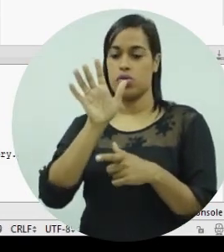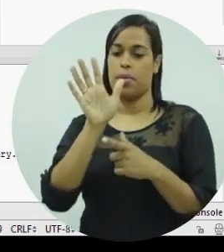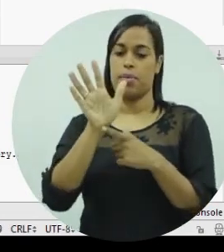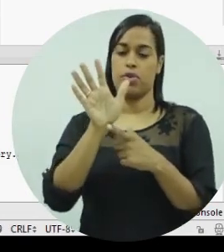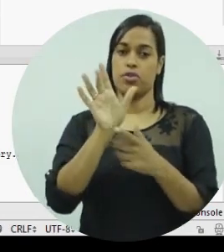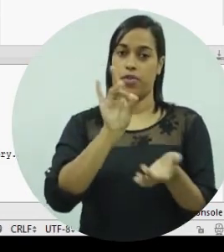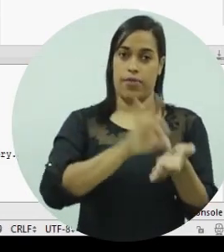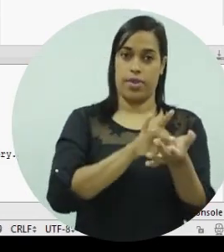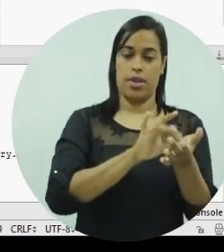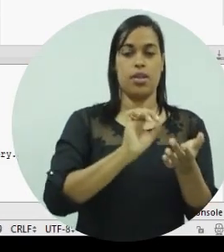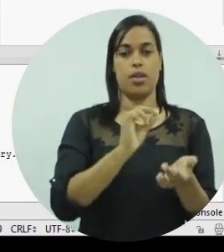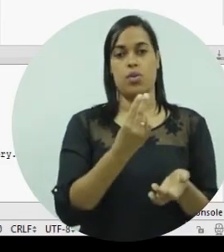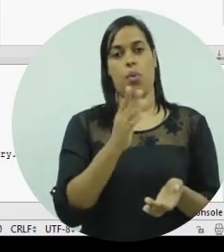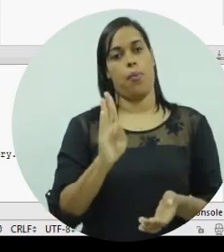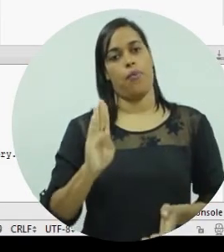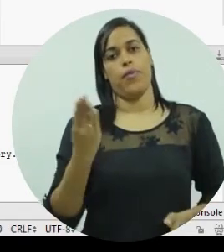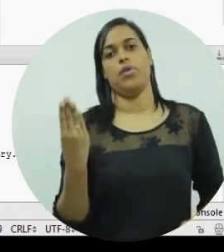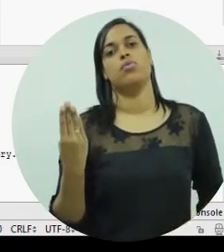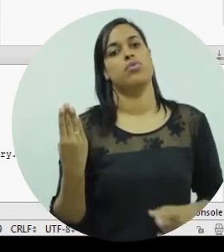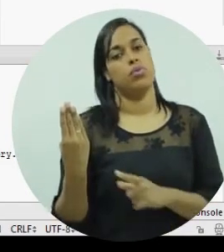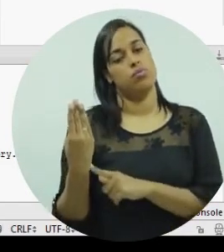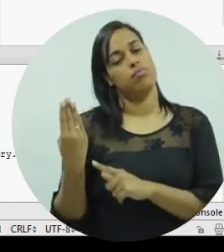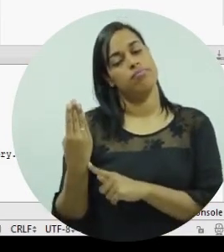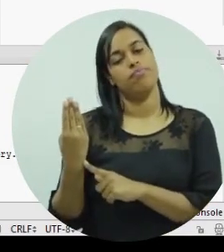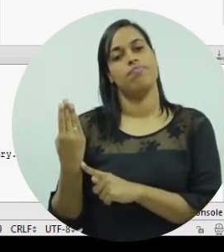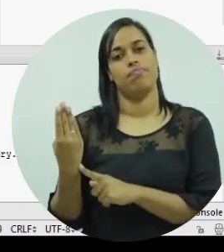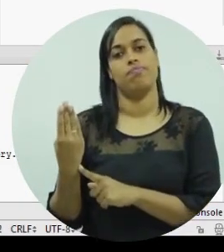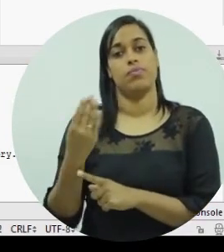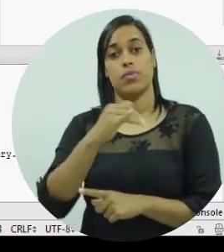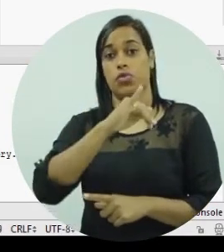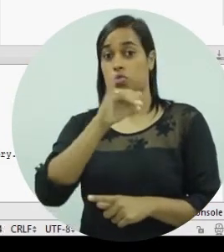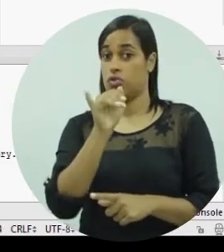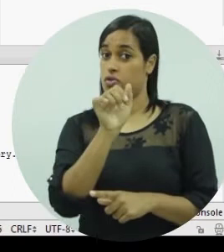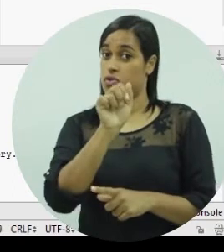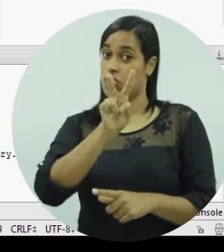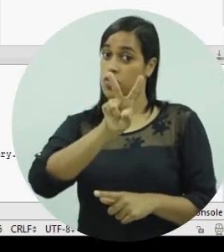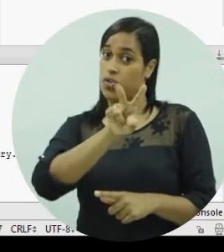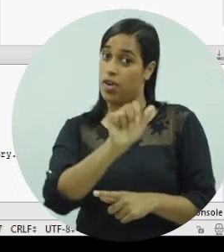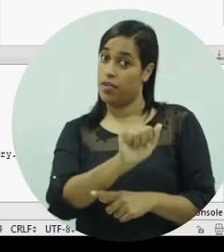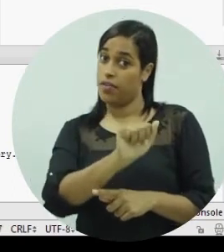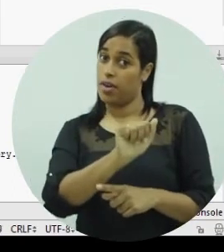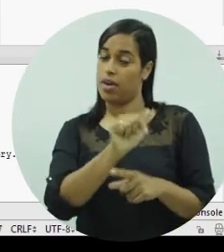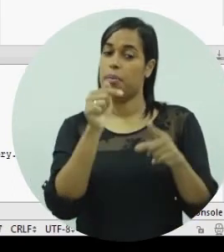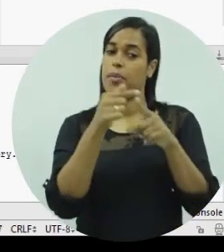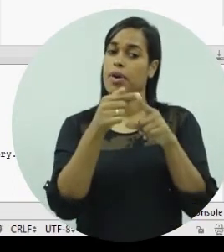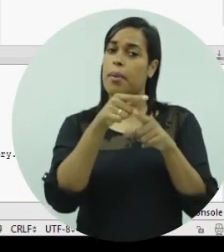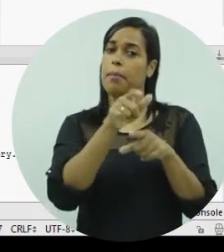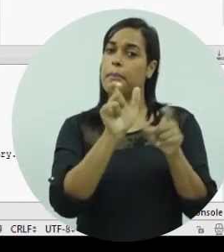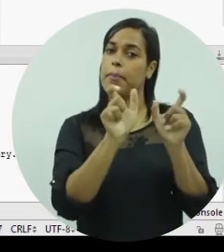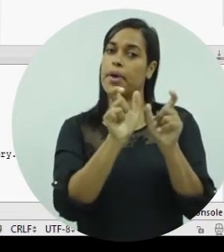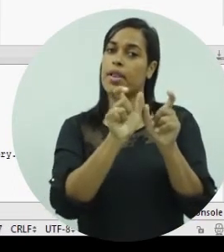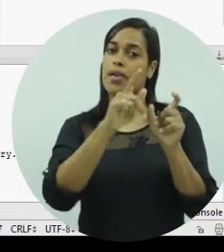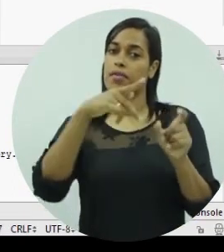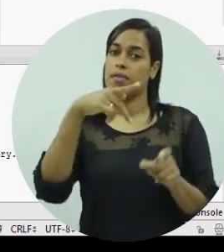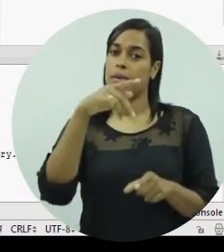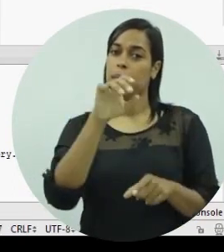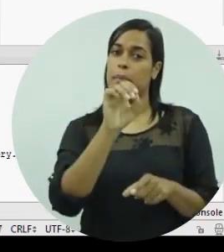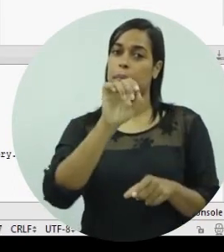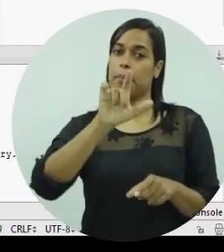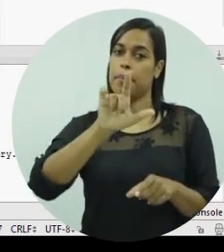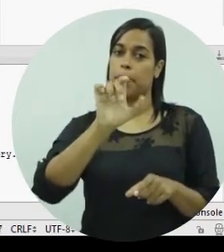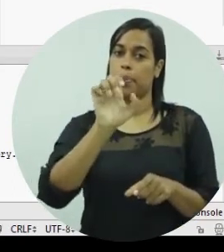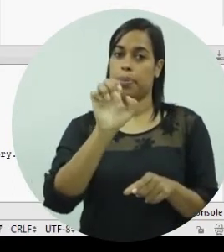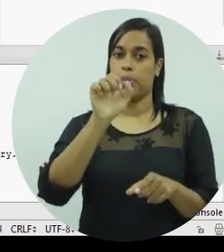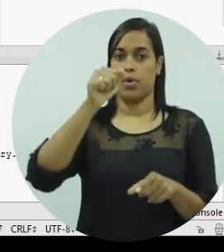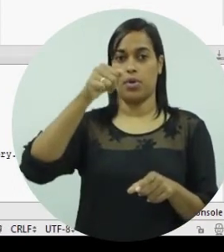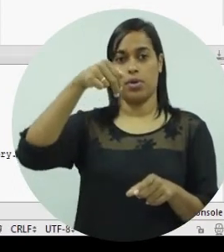falso. No caso aqui, em Java, o booleano ele é nomeado como boolean. Então, para